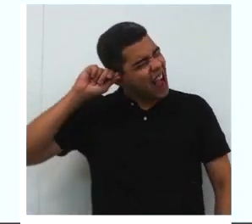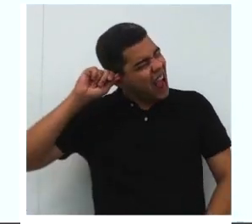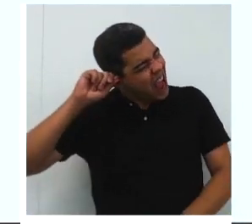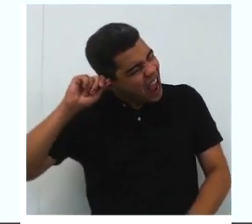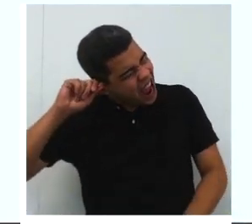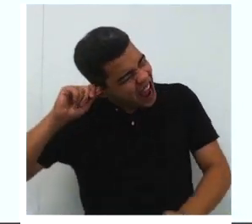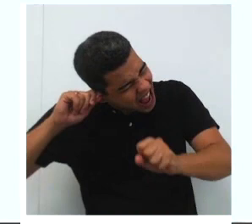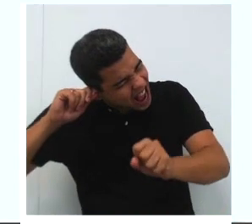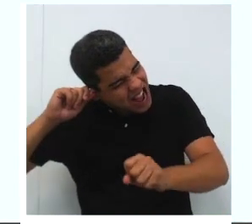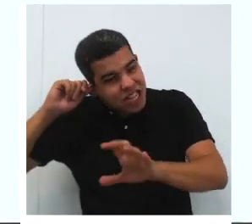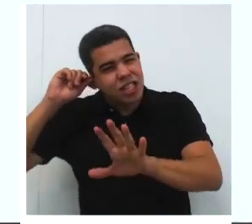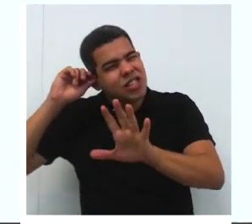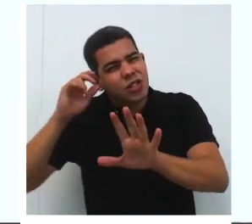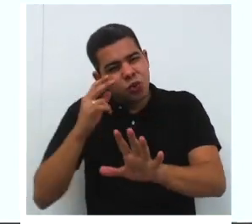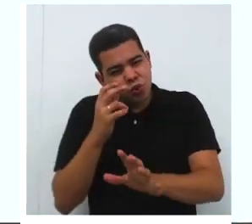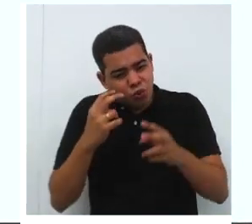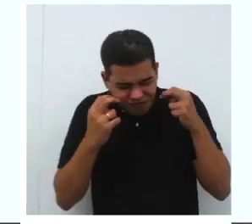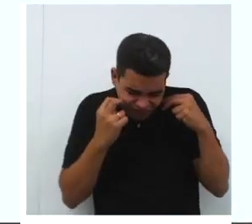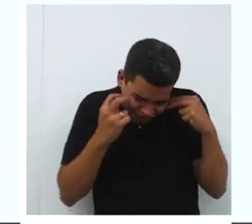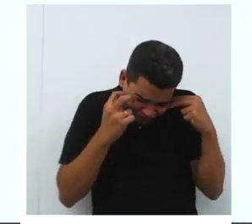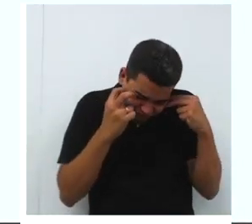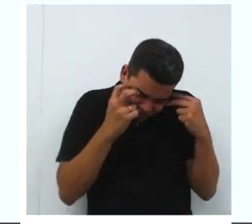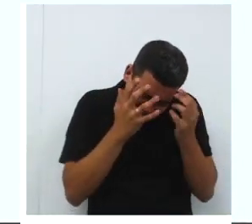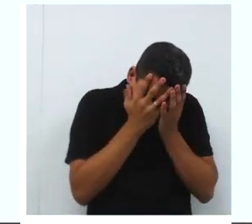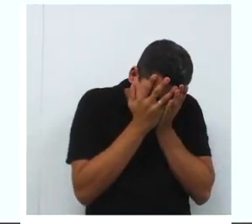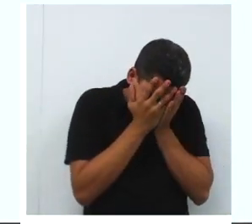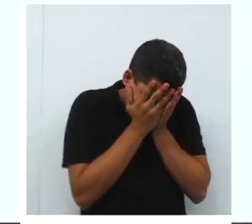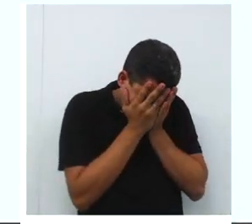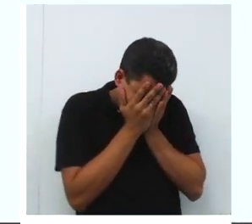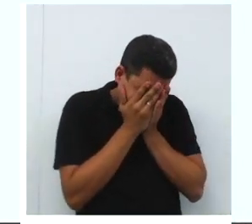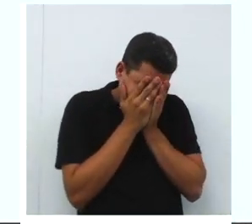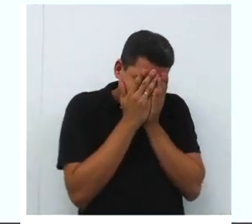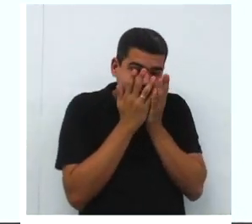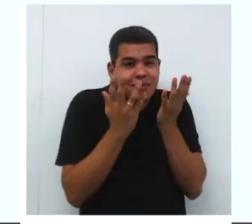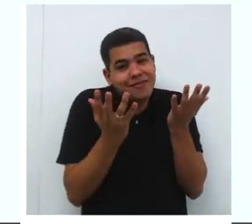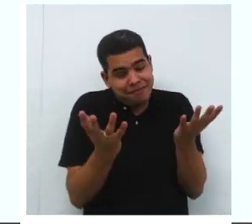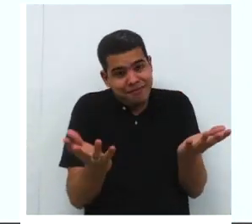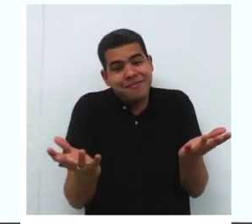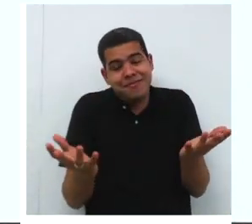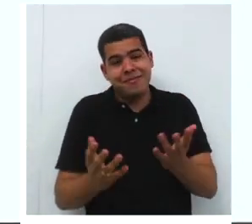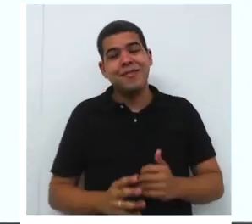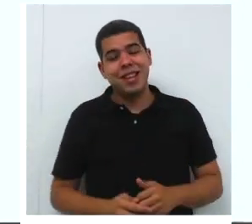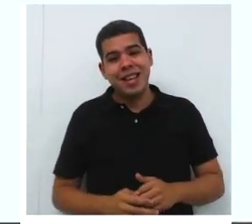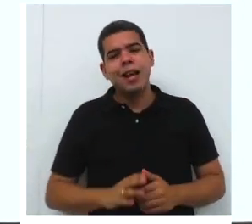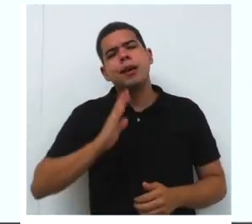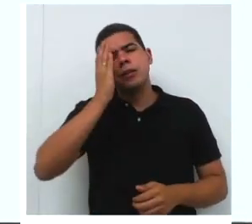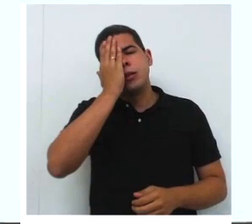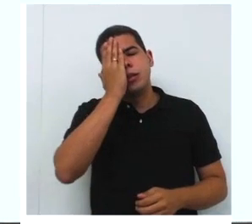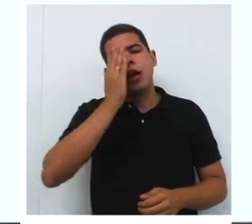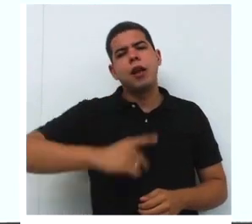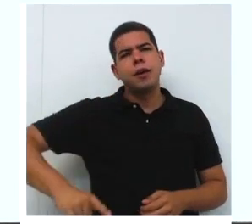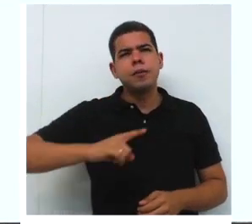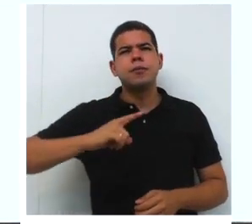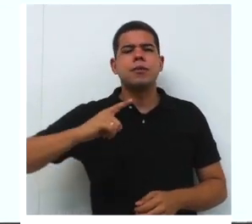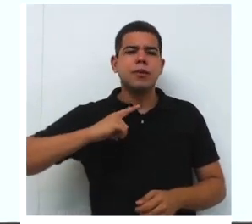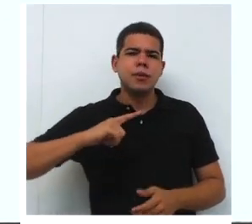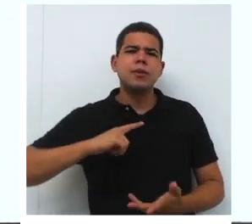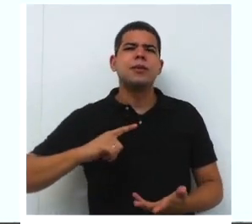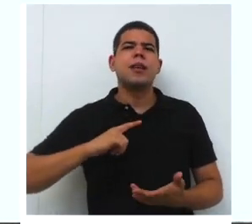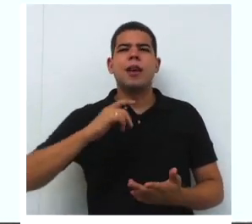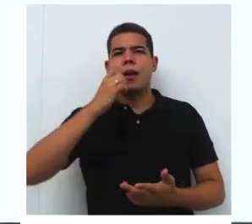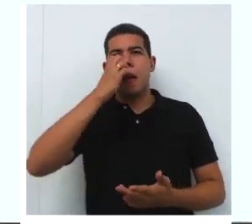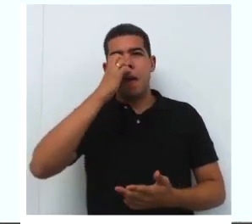depois não ficar cabeça baixa, constrangido por uma atitude que eu tomei. Sabemos muito bem que todo mundo teve a